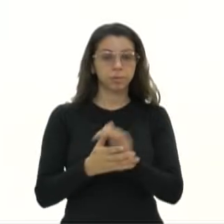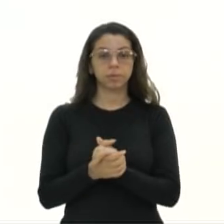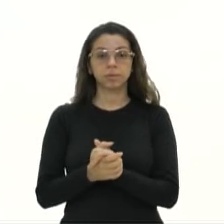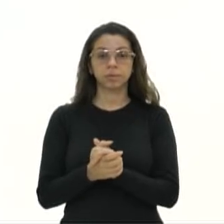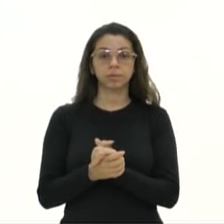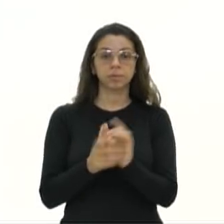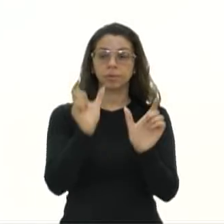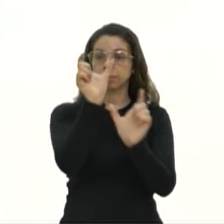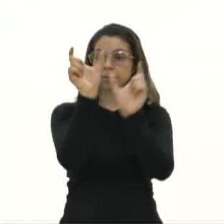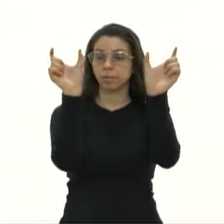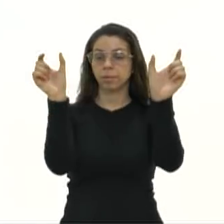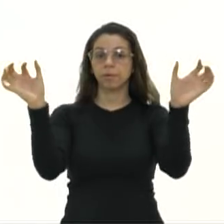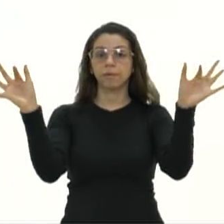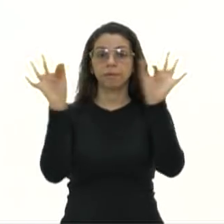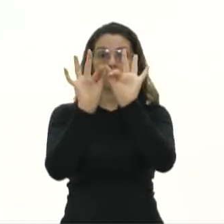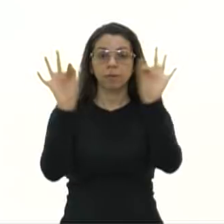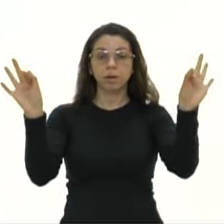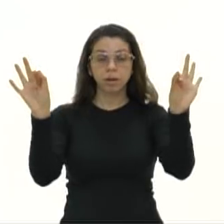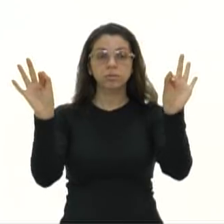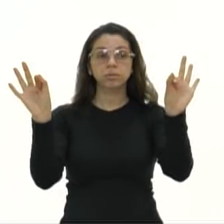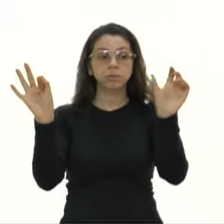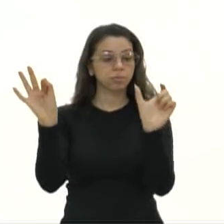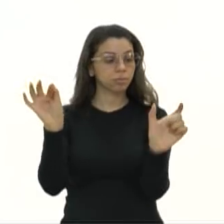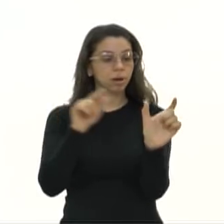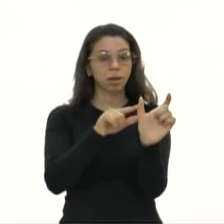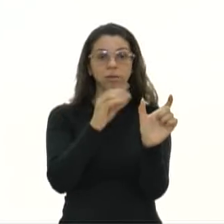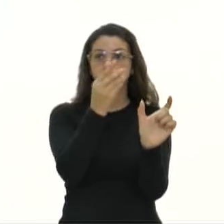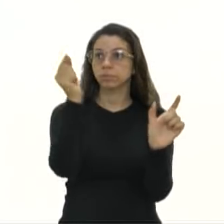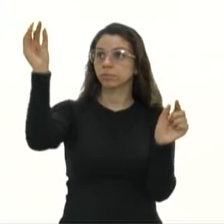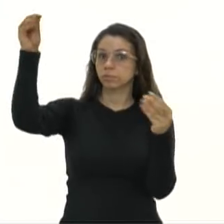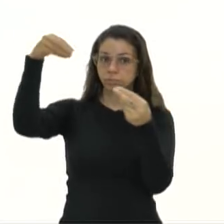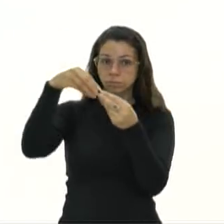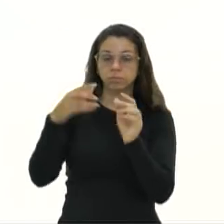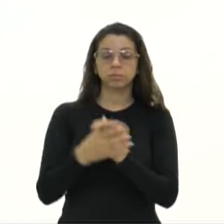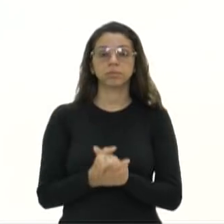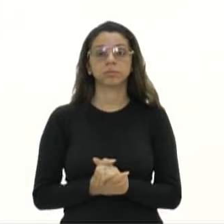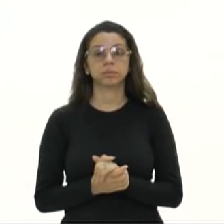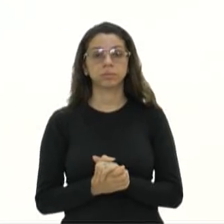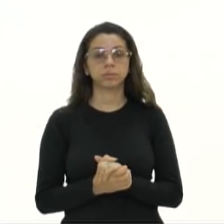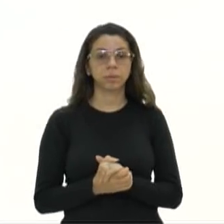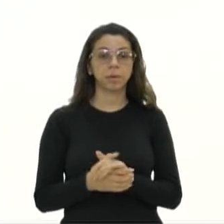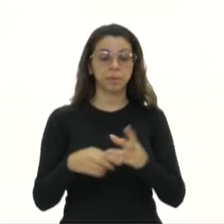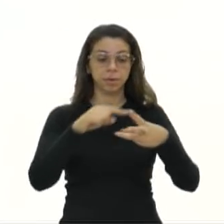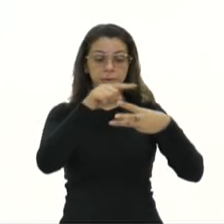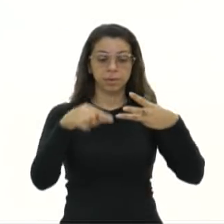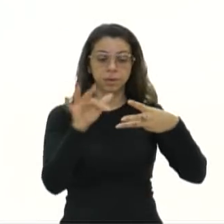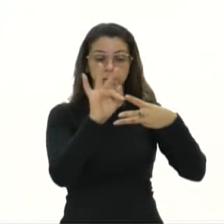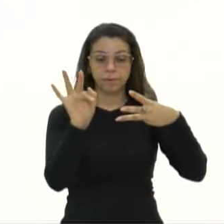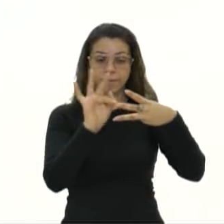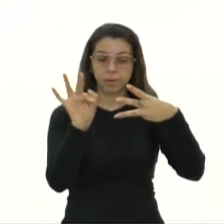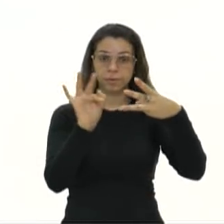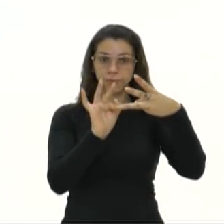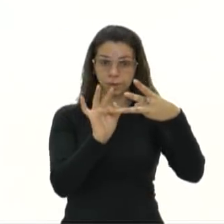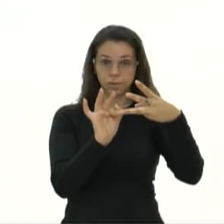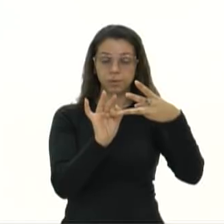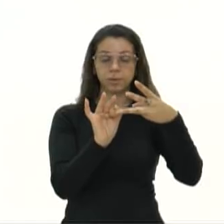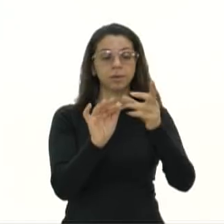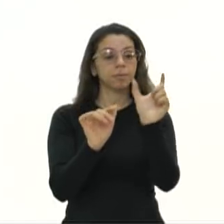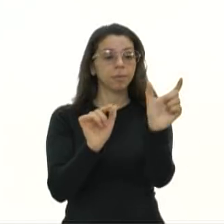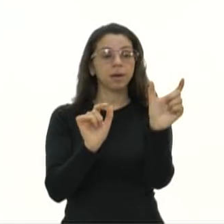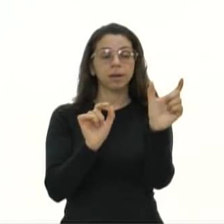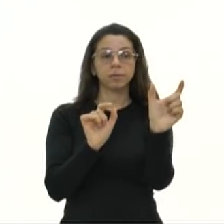as frases com as palavras apresentadas abaixo. Então, tenho 3 frases e você vai colocar 3 palavras.